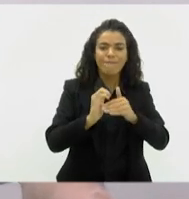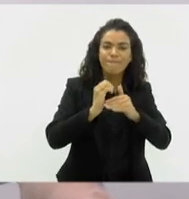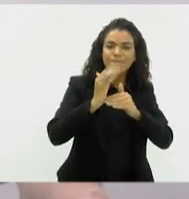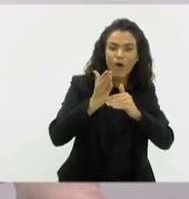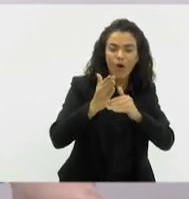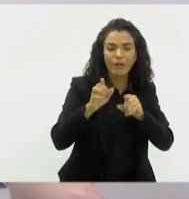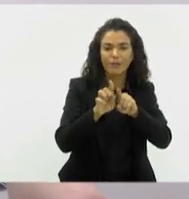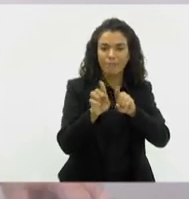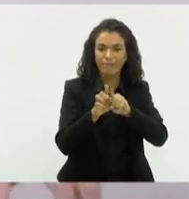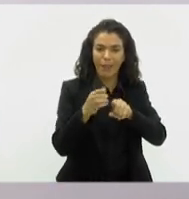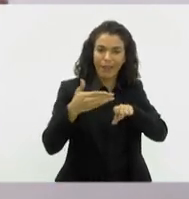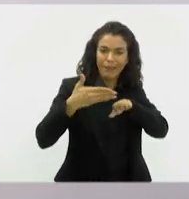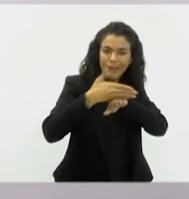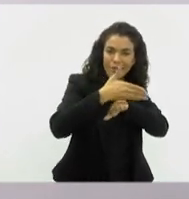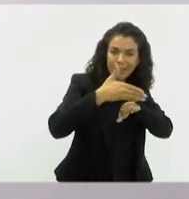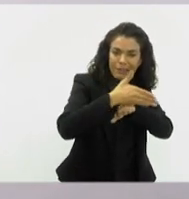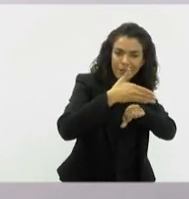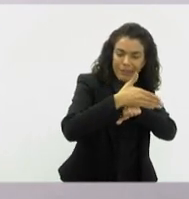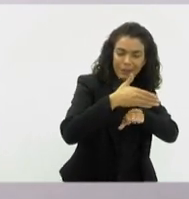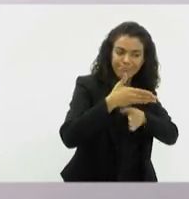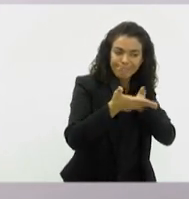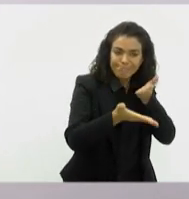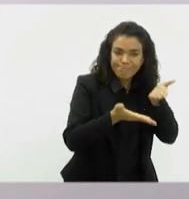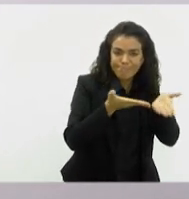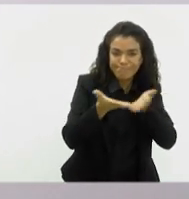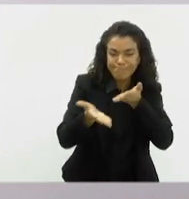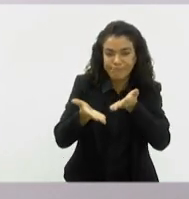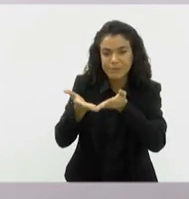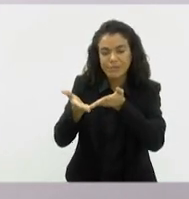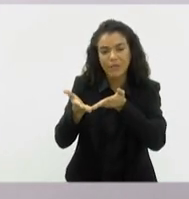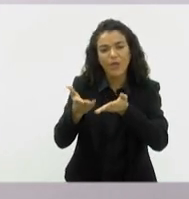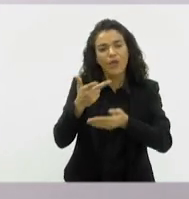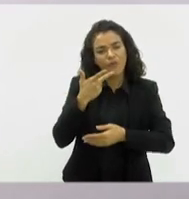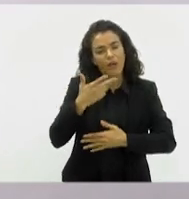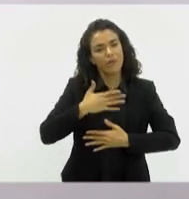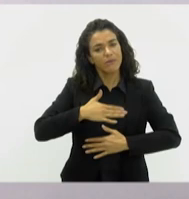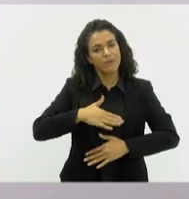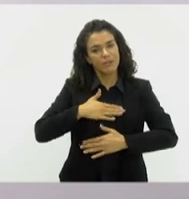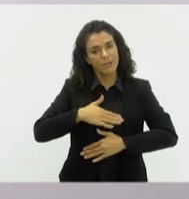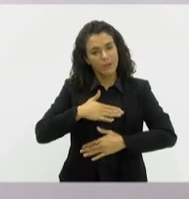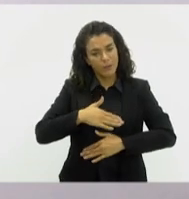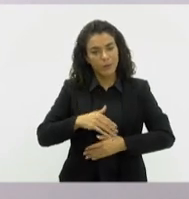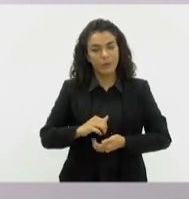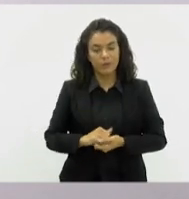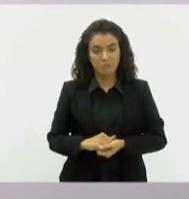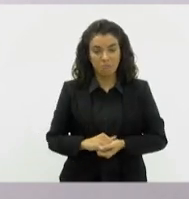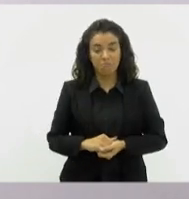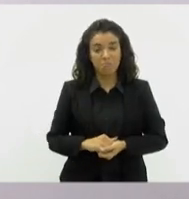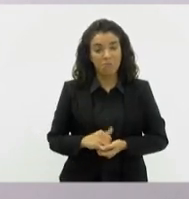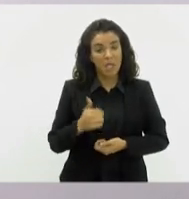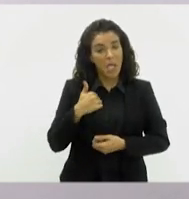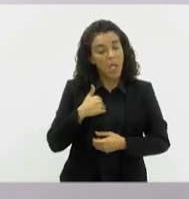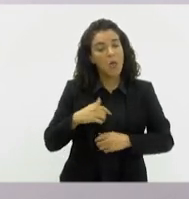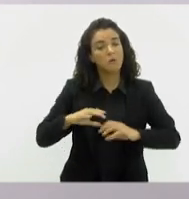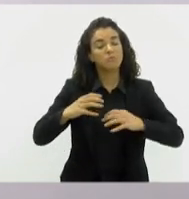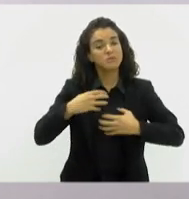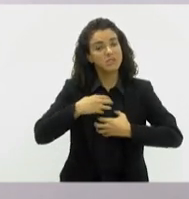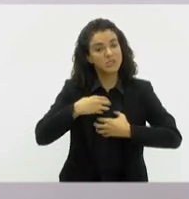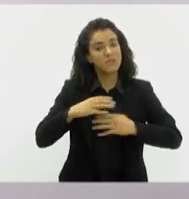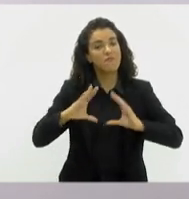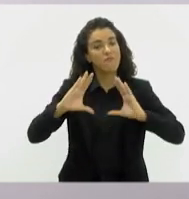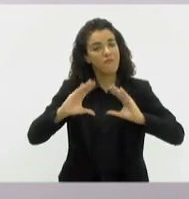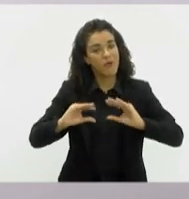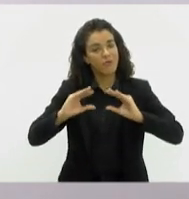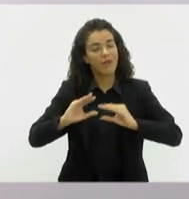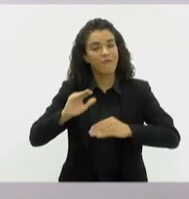está. Então, levando isso em consideração, eu diria com toda tranquilidade que eu estaria confortável em votar.